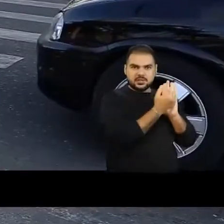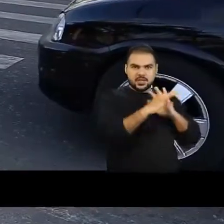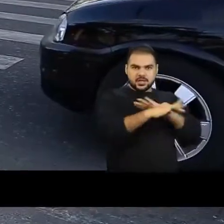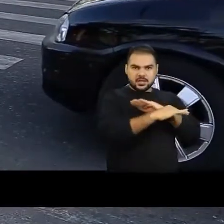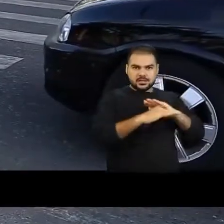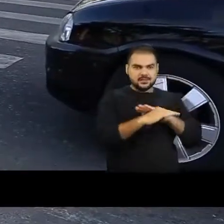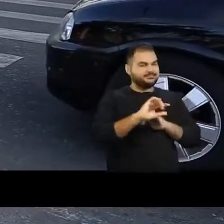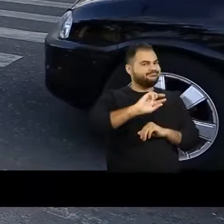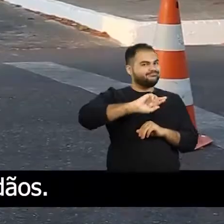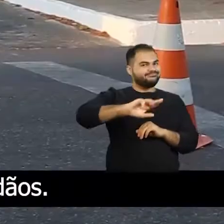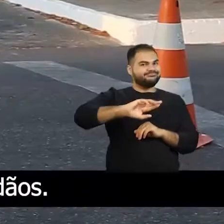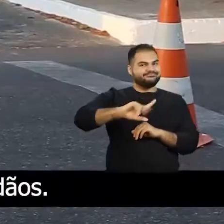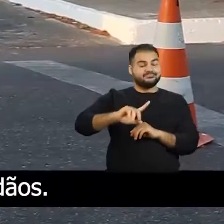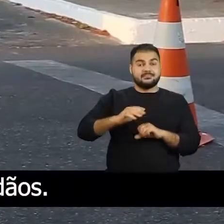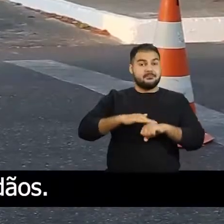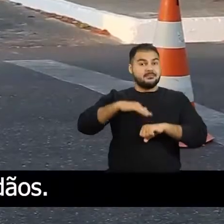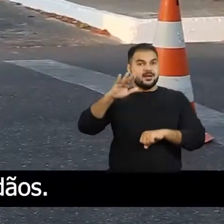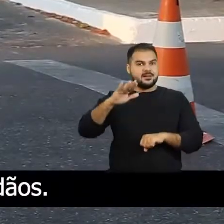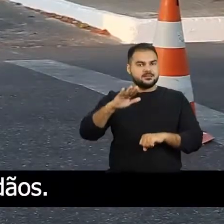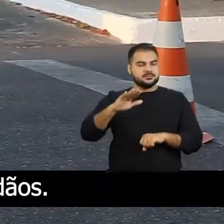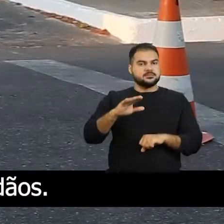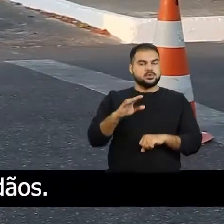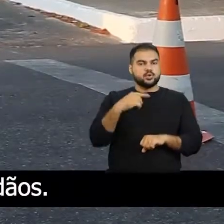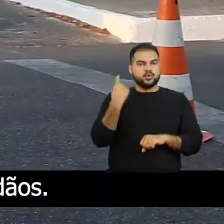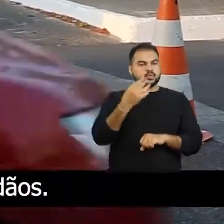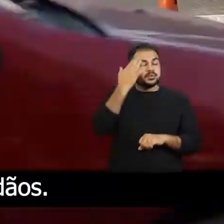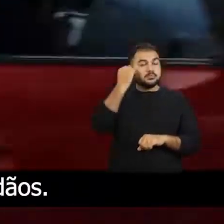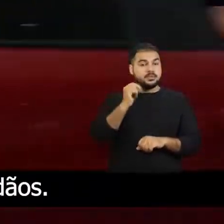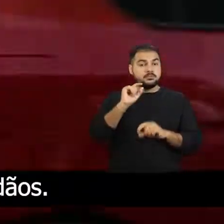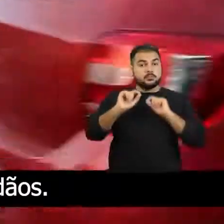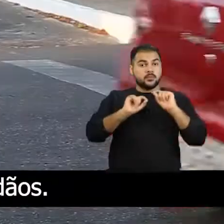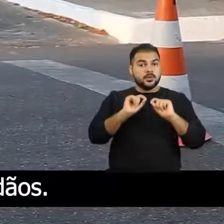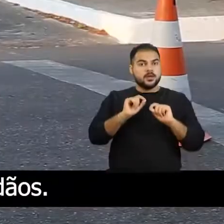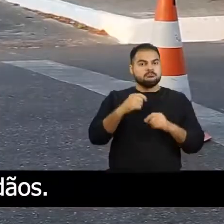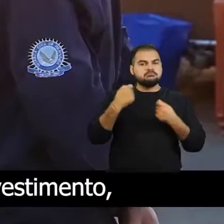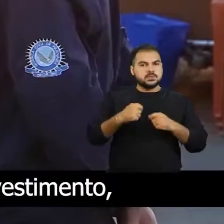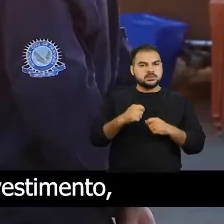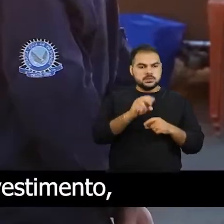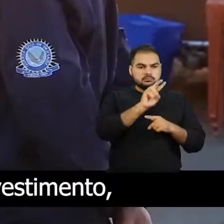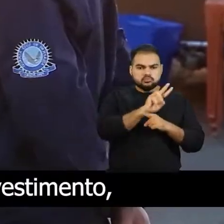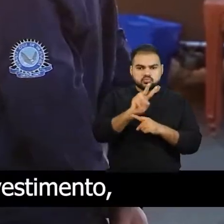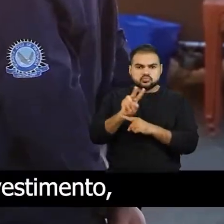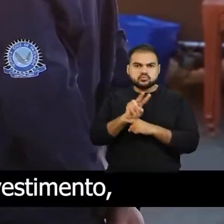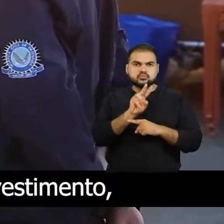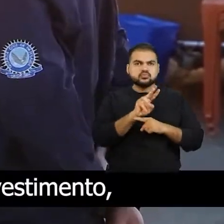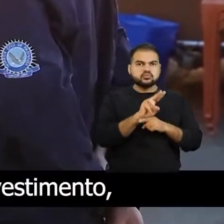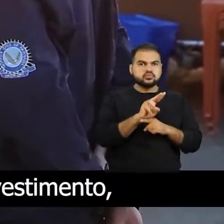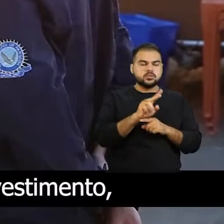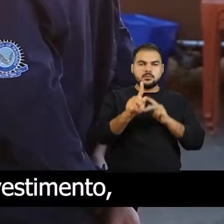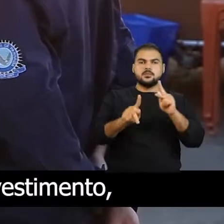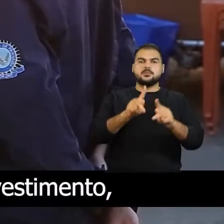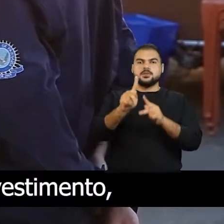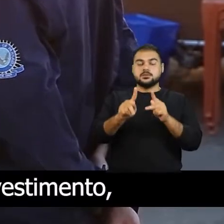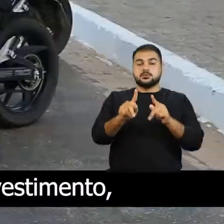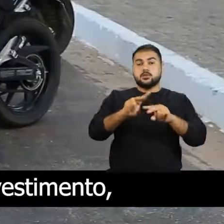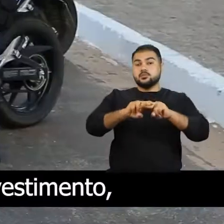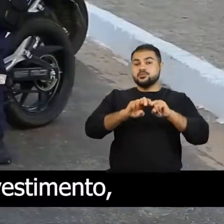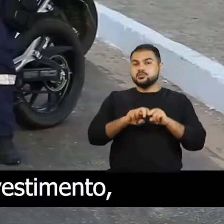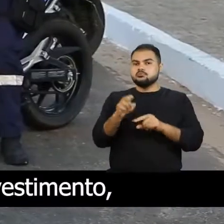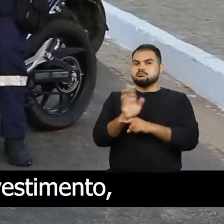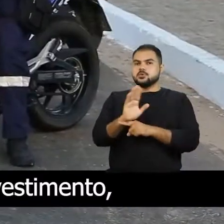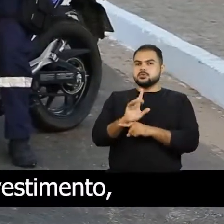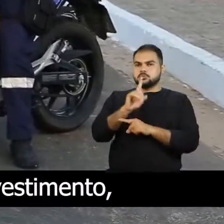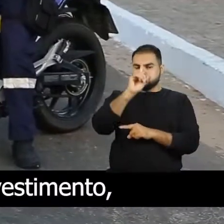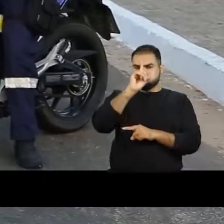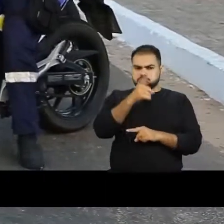de Trânsito Brasileiro. Sabemos que é necessário proteger os cidadãos. Sabendo disso, Mão Santa determinou um